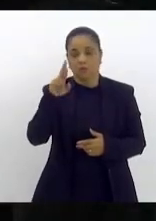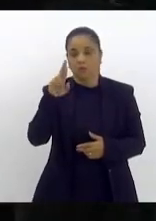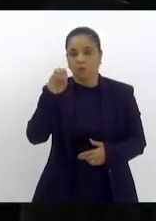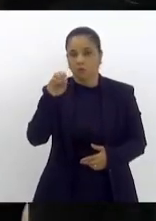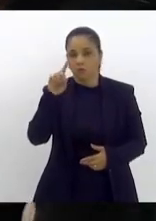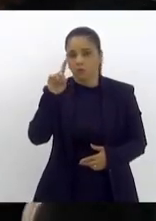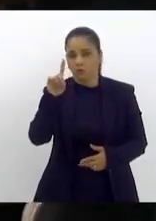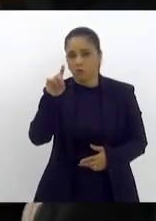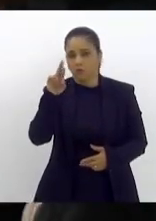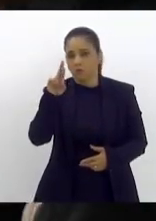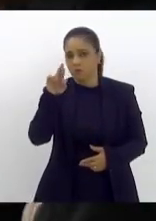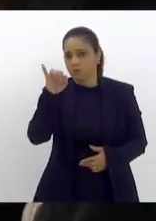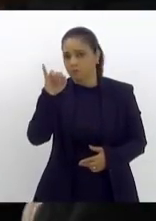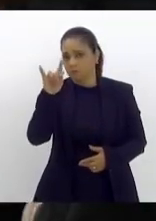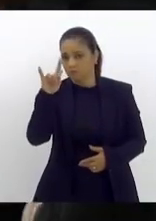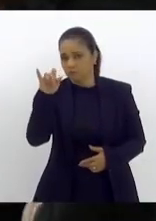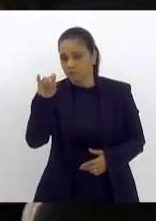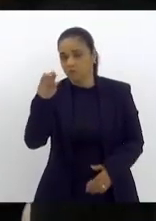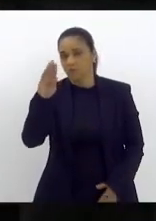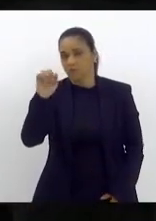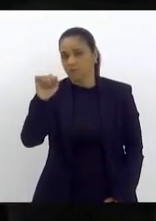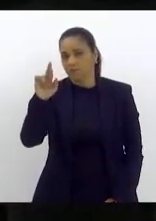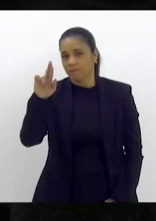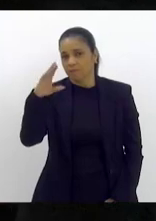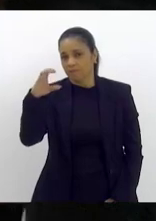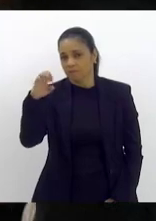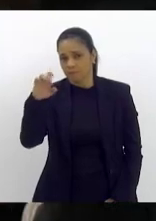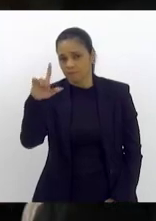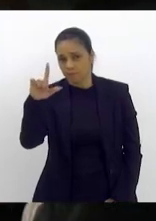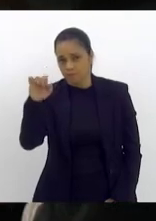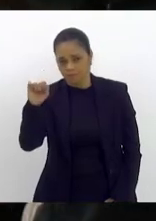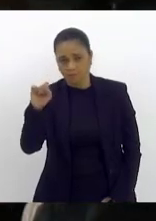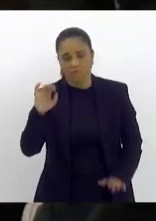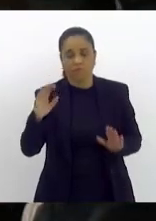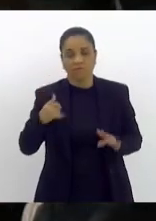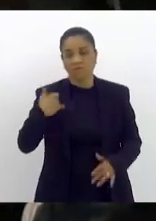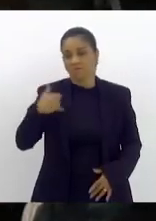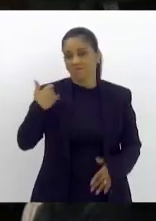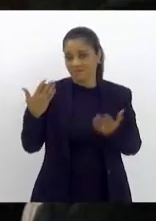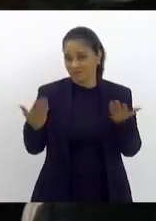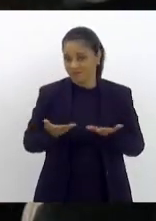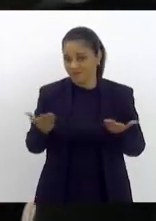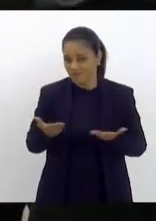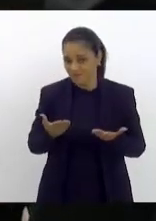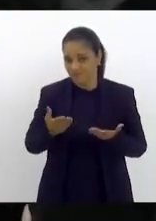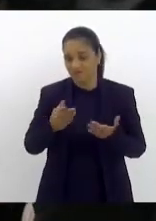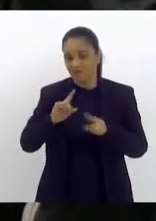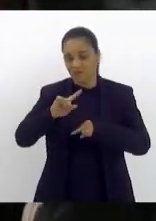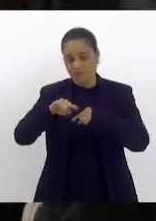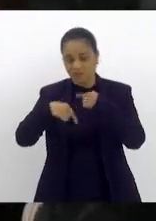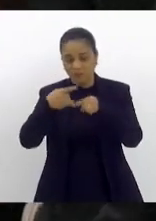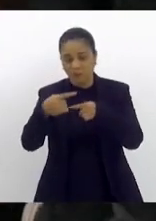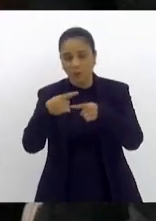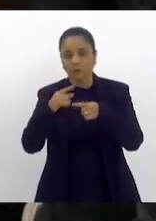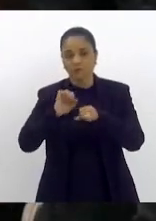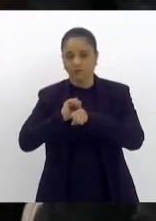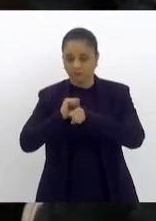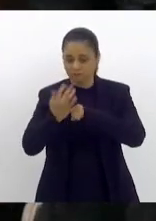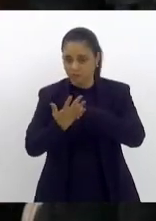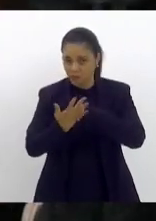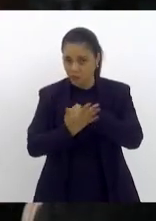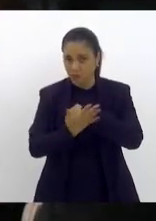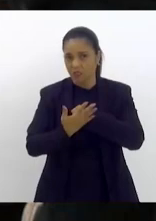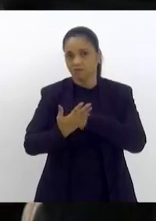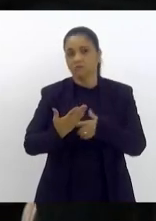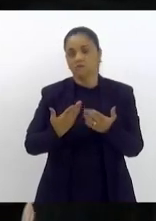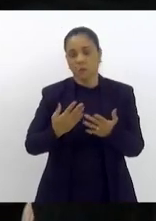comemorar a vida é uma dádiva de Deus, ainda mais depois de um momento pandêmico, onde, infelizmente,